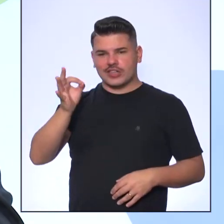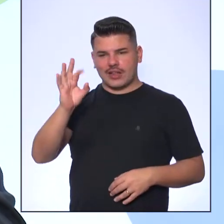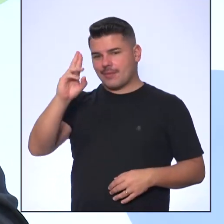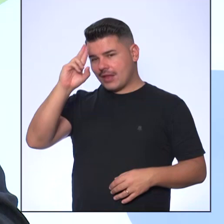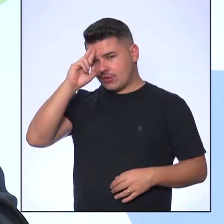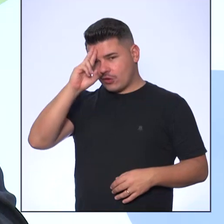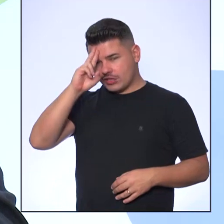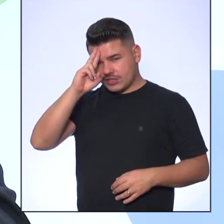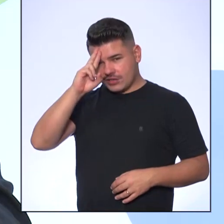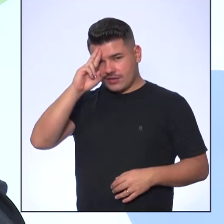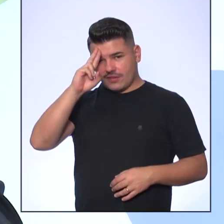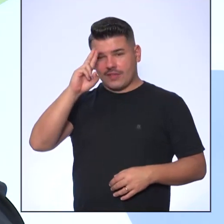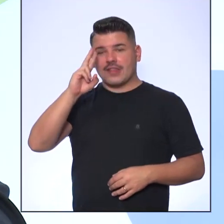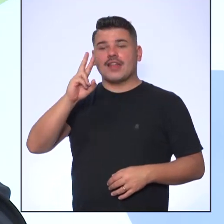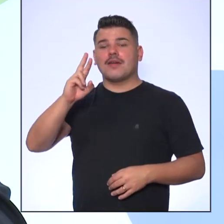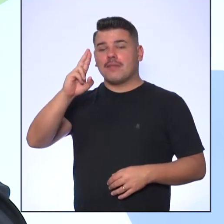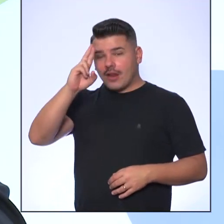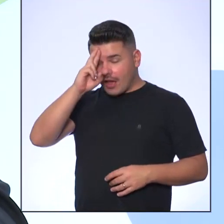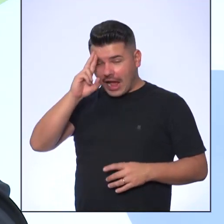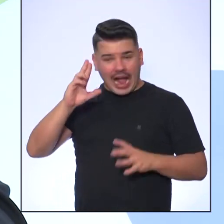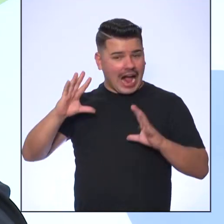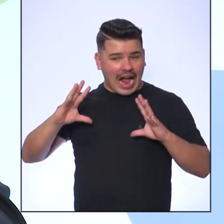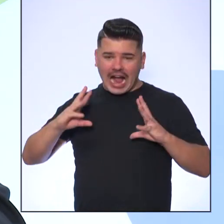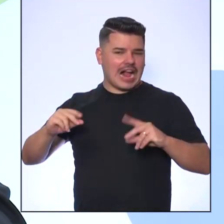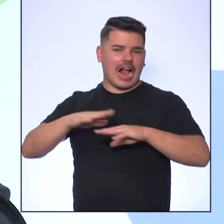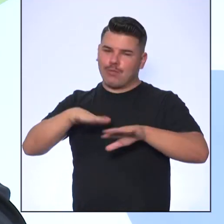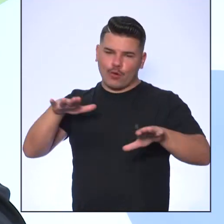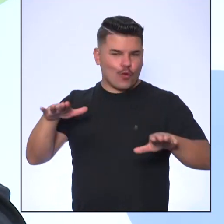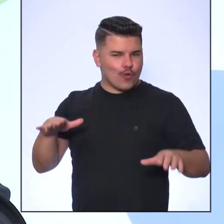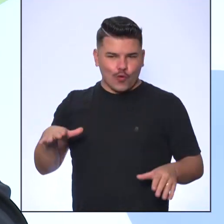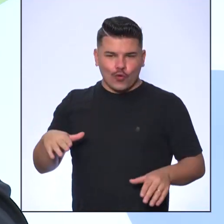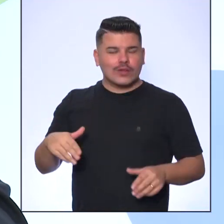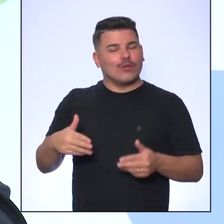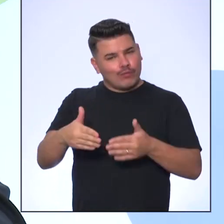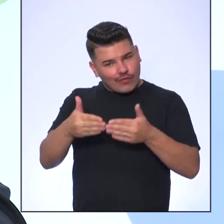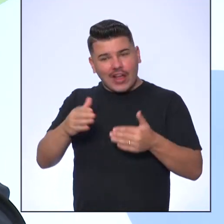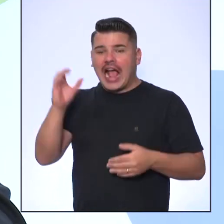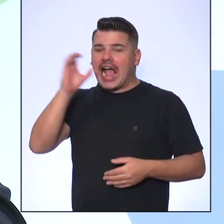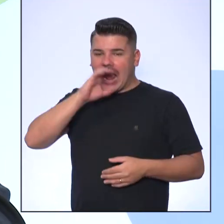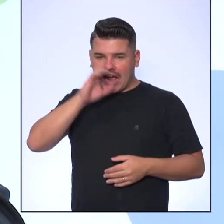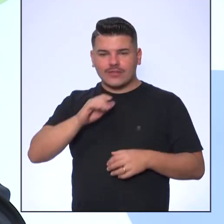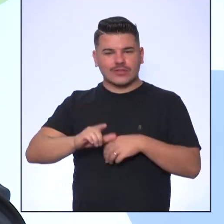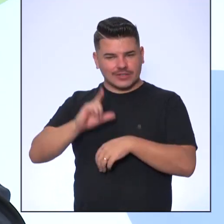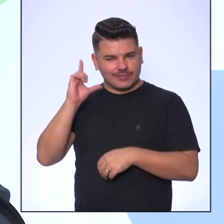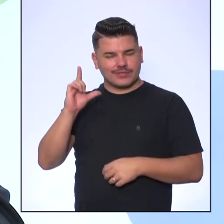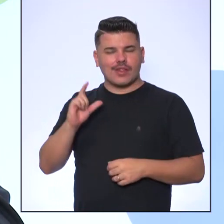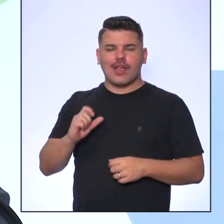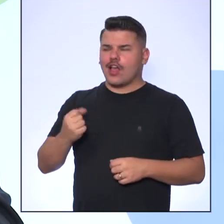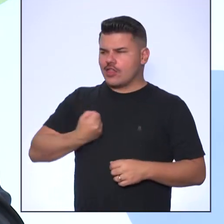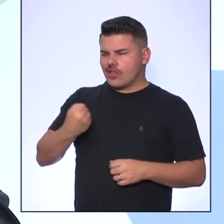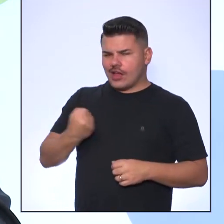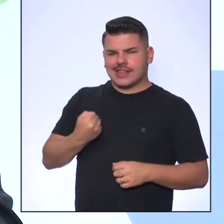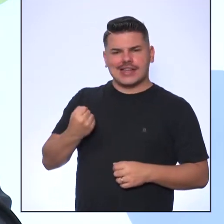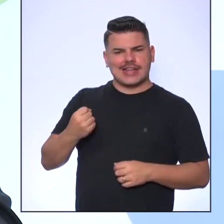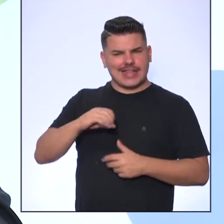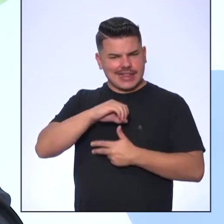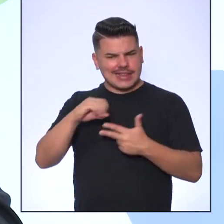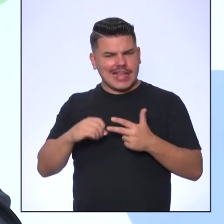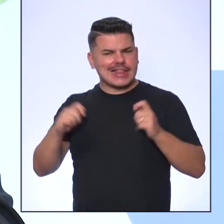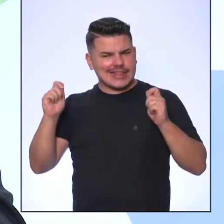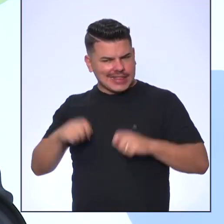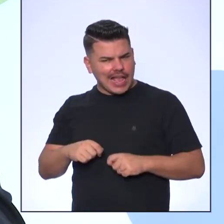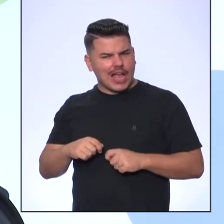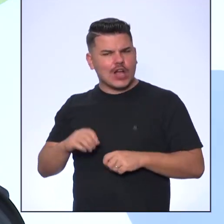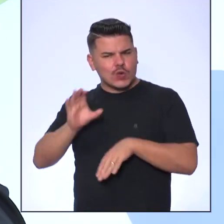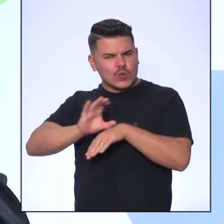22. Quando virar a abóbora, já era. Então, faz logo, viu? A nota do Enem pode ser usada no curso tecnólogo, se for no Instituto